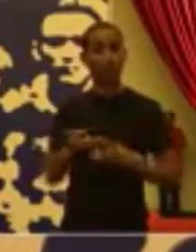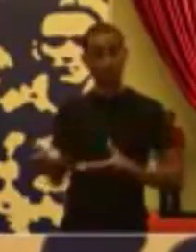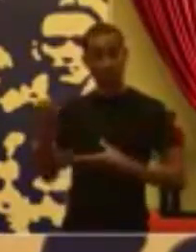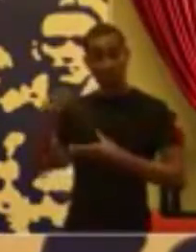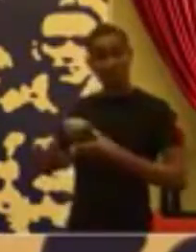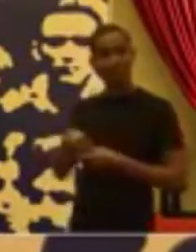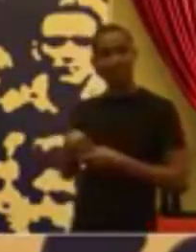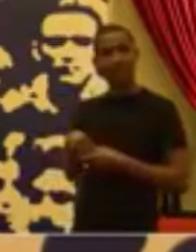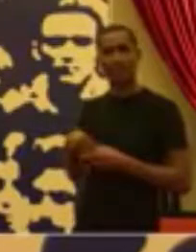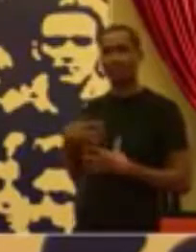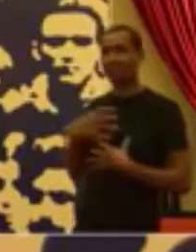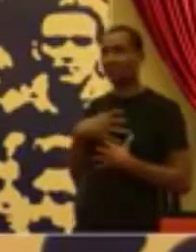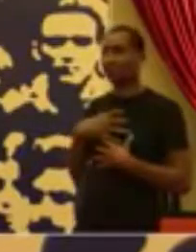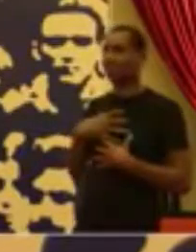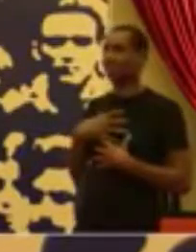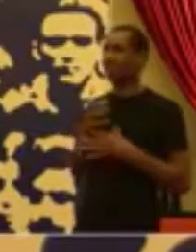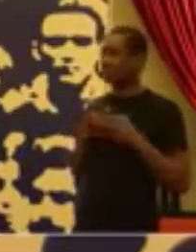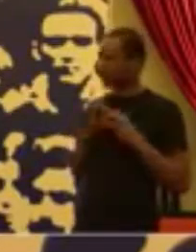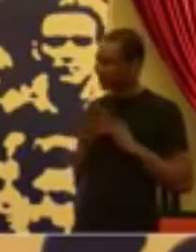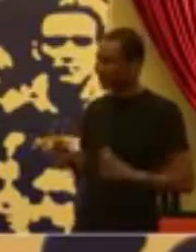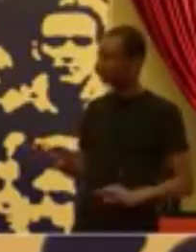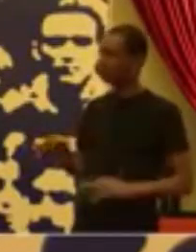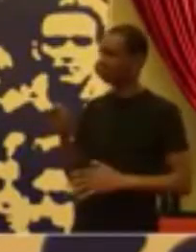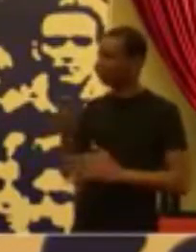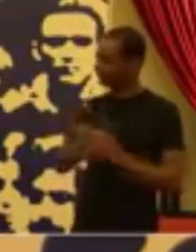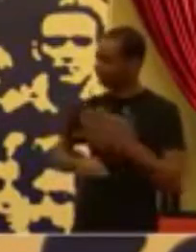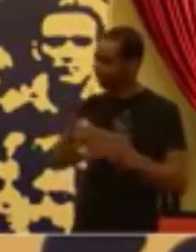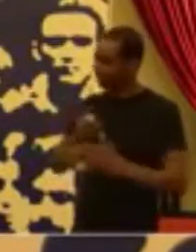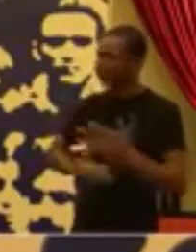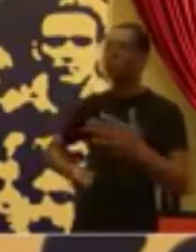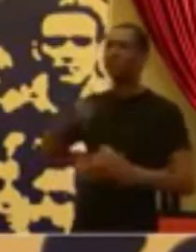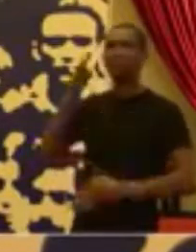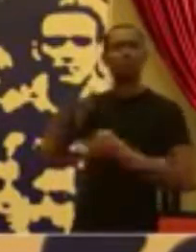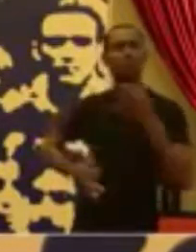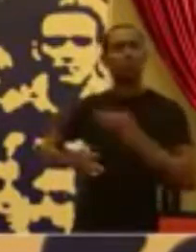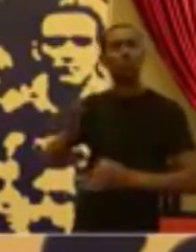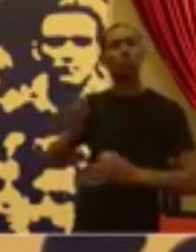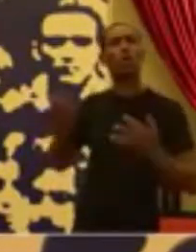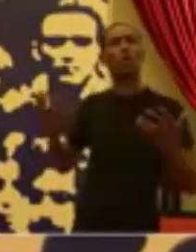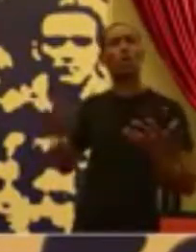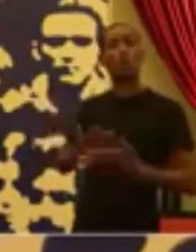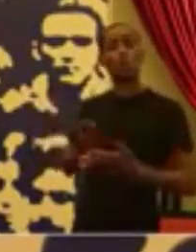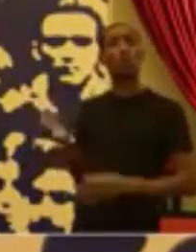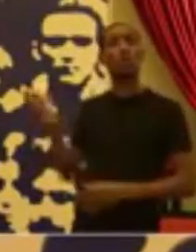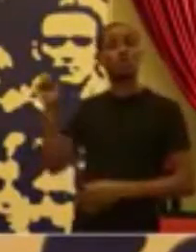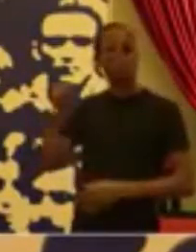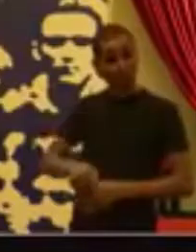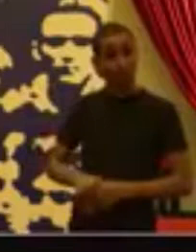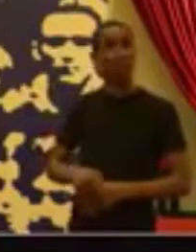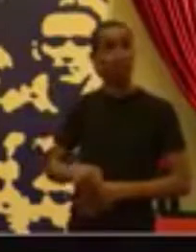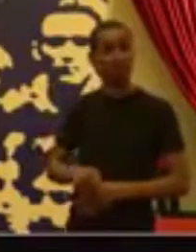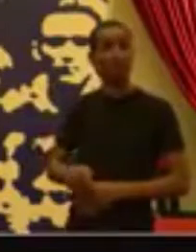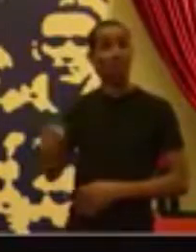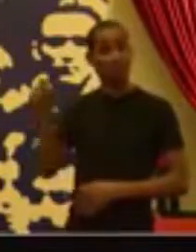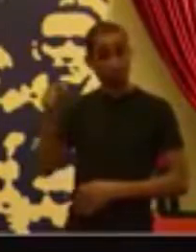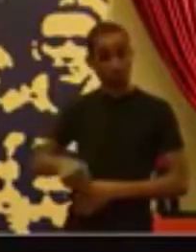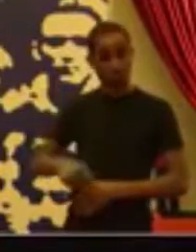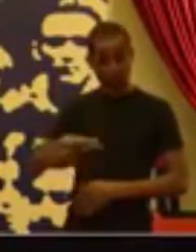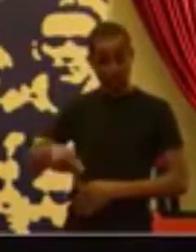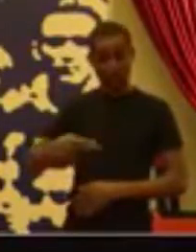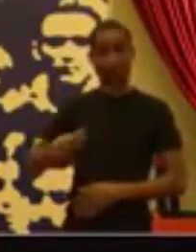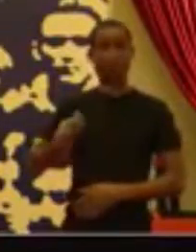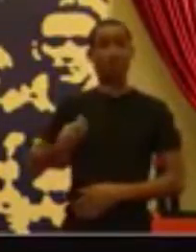minha simplória luta por justiça, está aqui, hoje, aqui na São